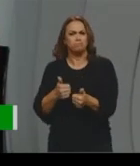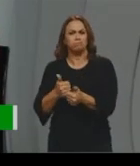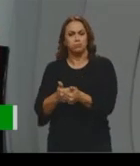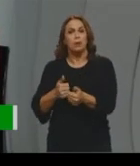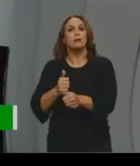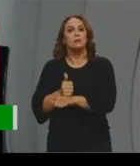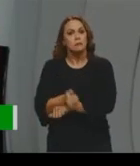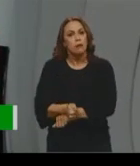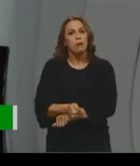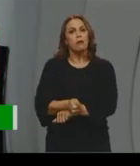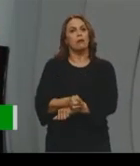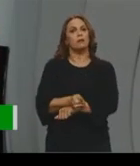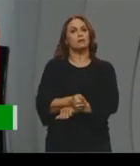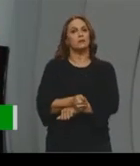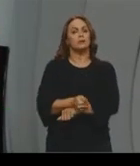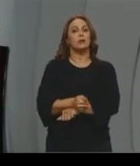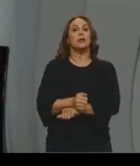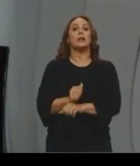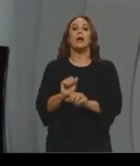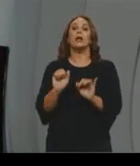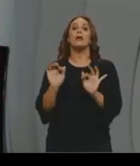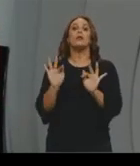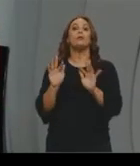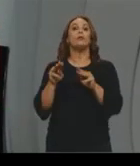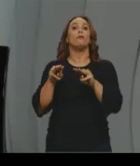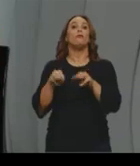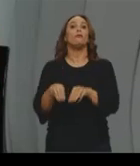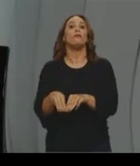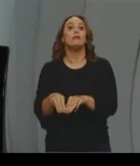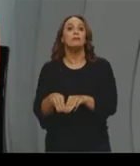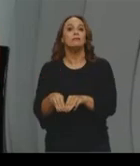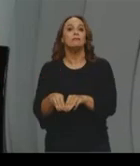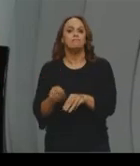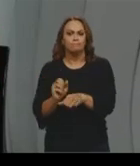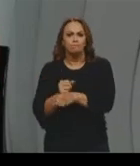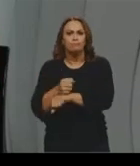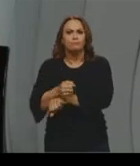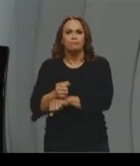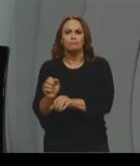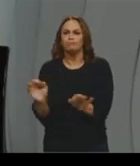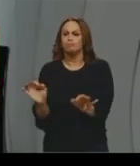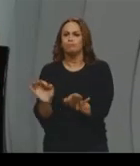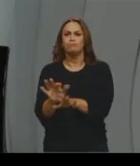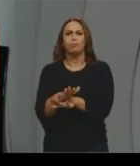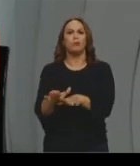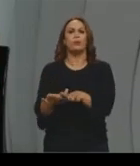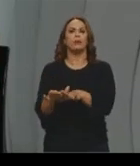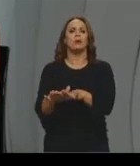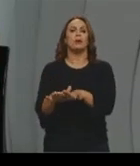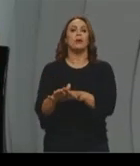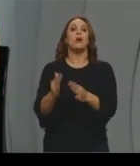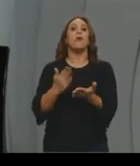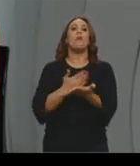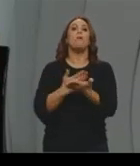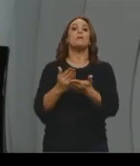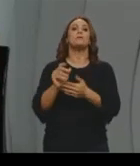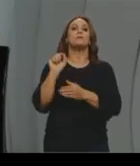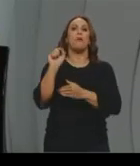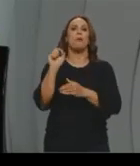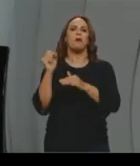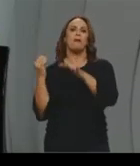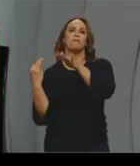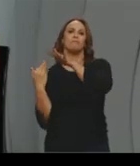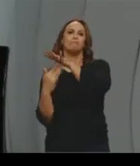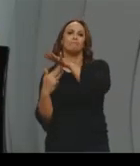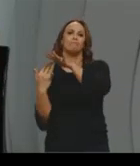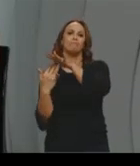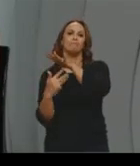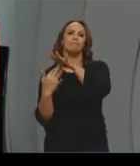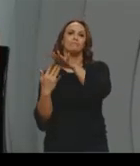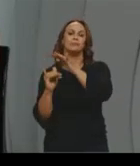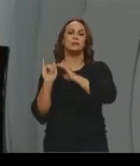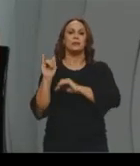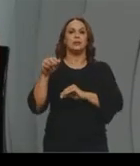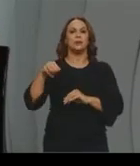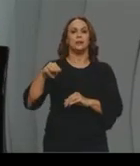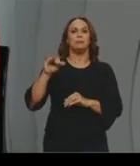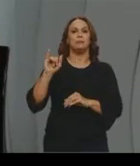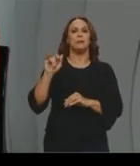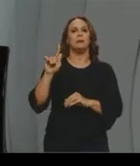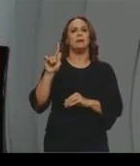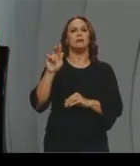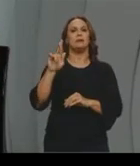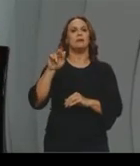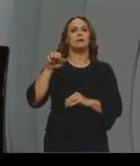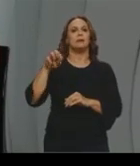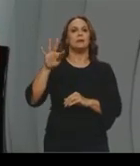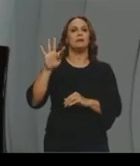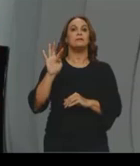o fim desse modelo escravista, a chegada dos imigrantes para trabalhar, né, e lentamente